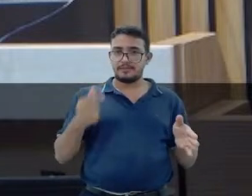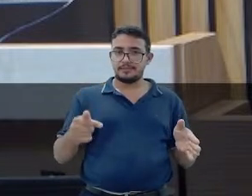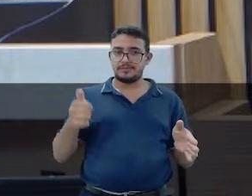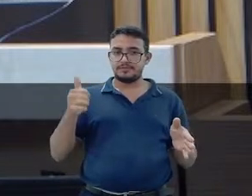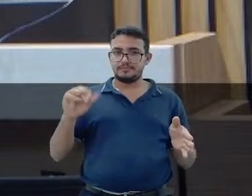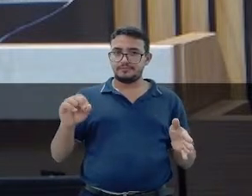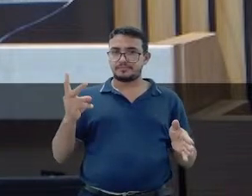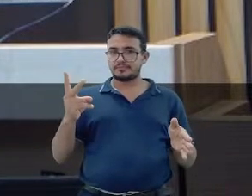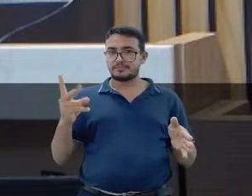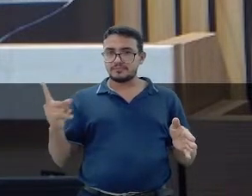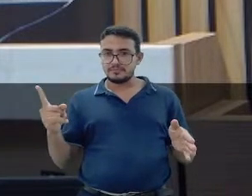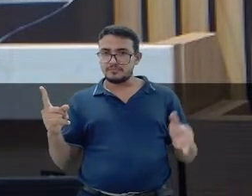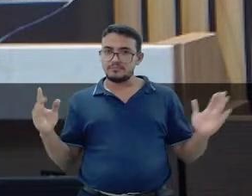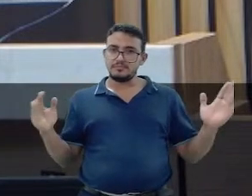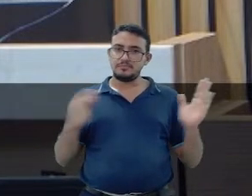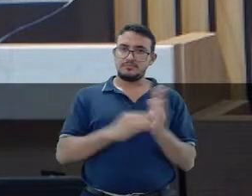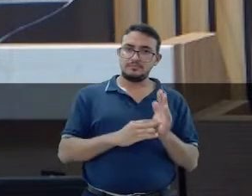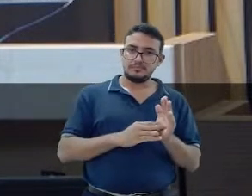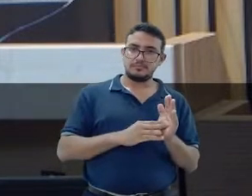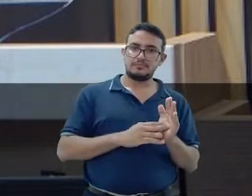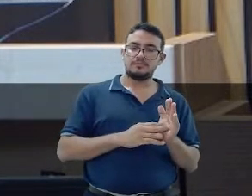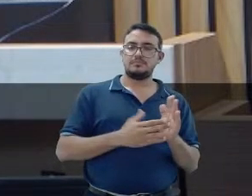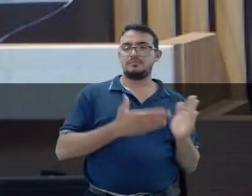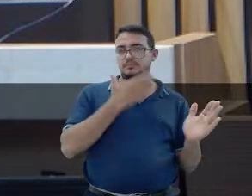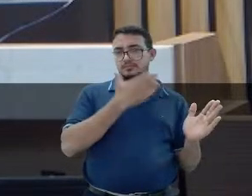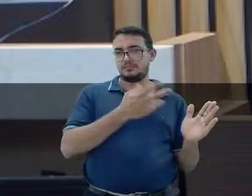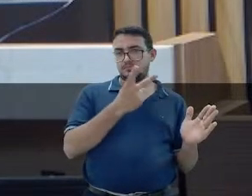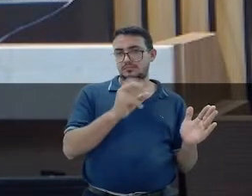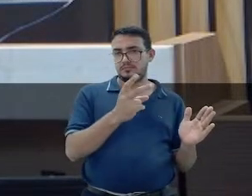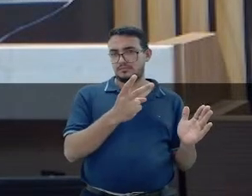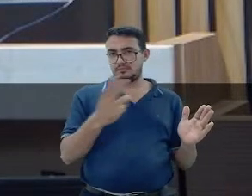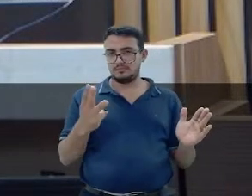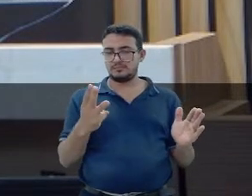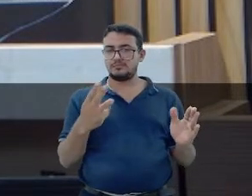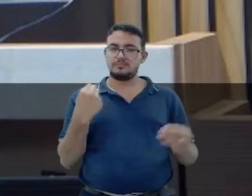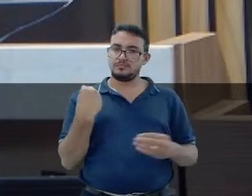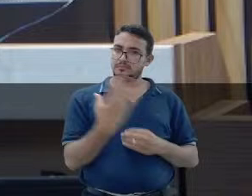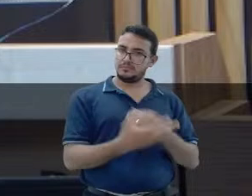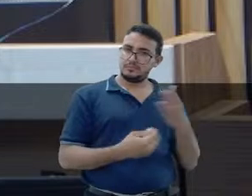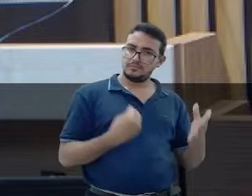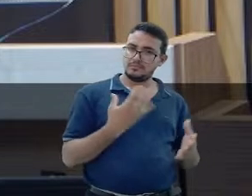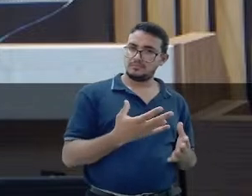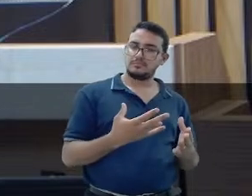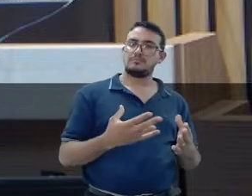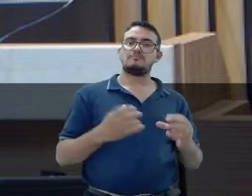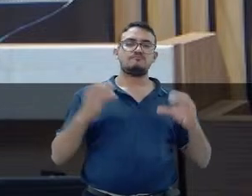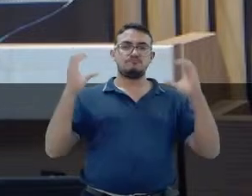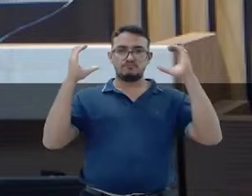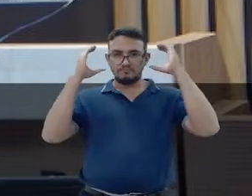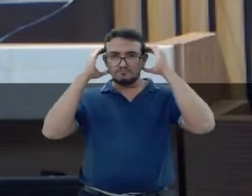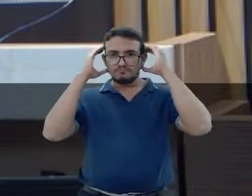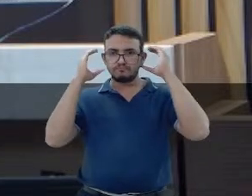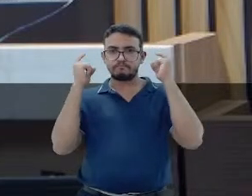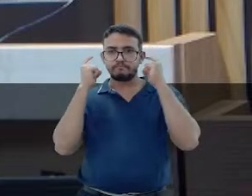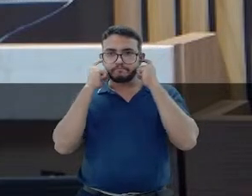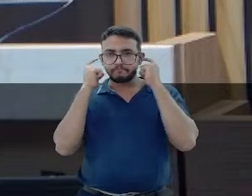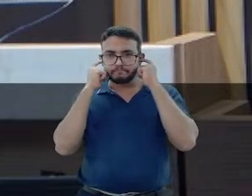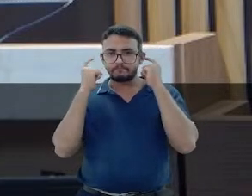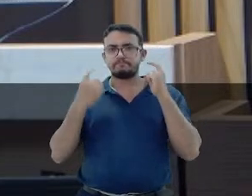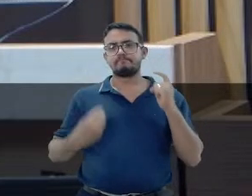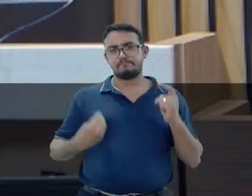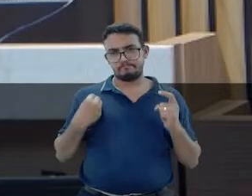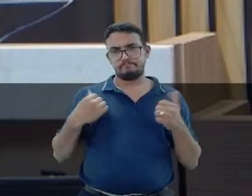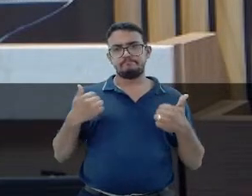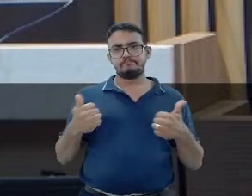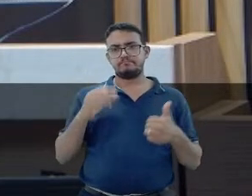até 12 de 1 de 23 foram entregues os seguintes EPIs: protetores auriculares válidos CA